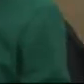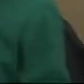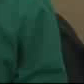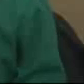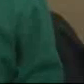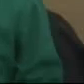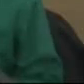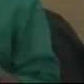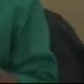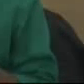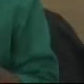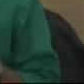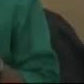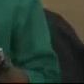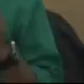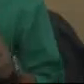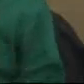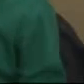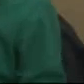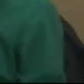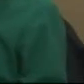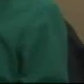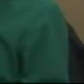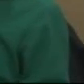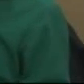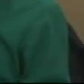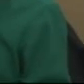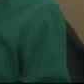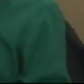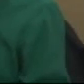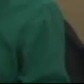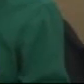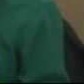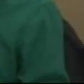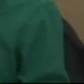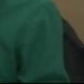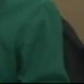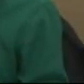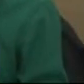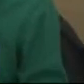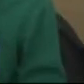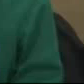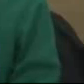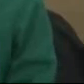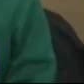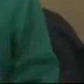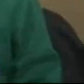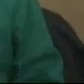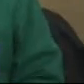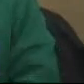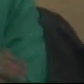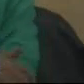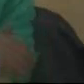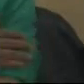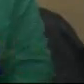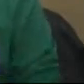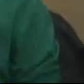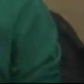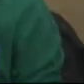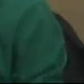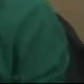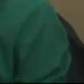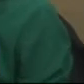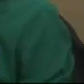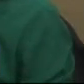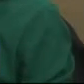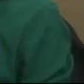Vossa Excelência é mais dirigido para o cronograma de poda de árvores, que é uma